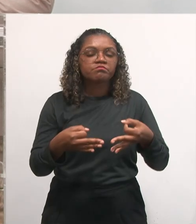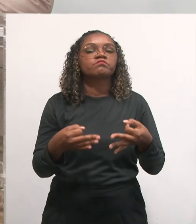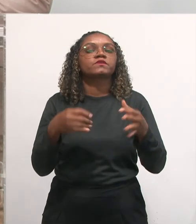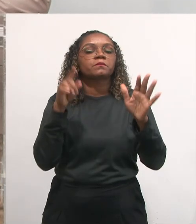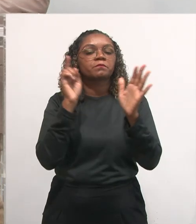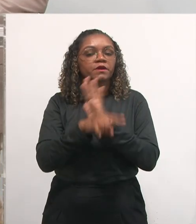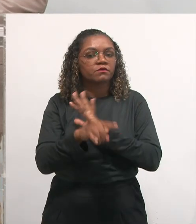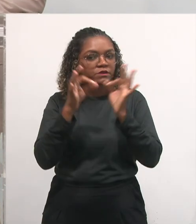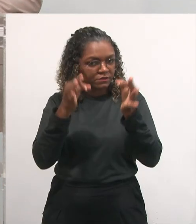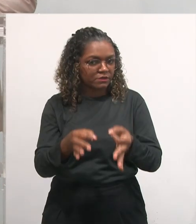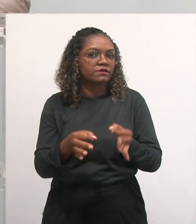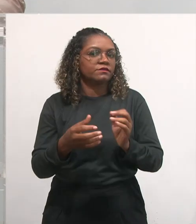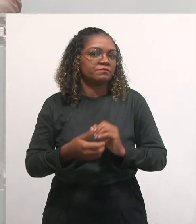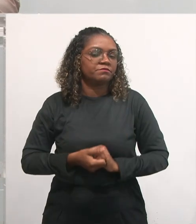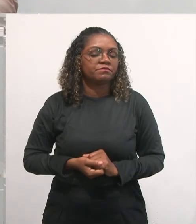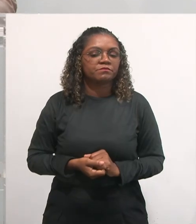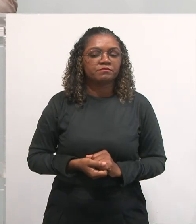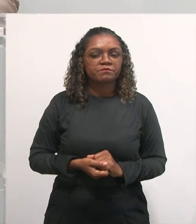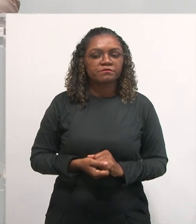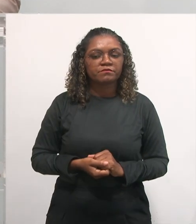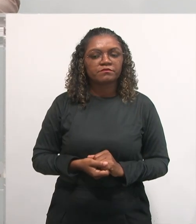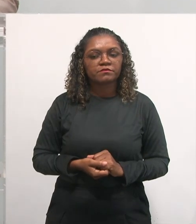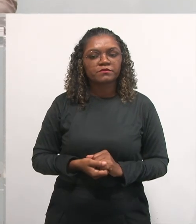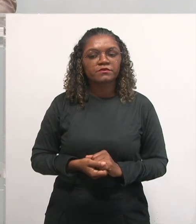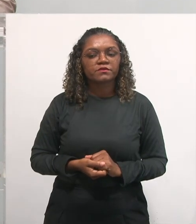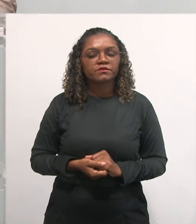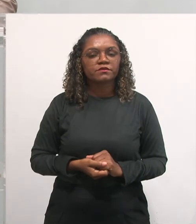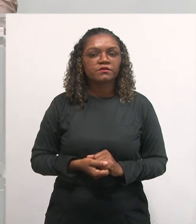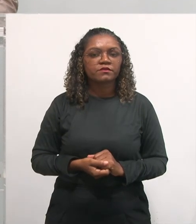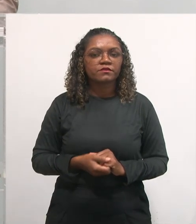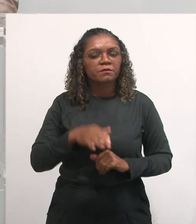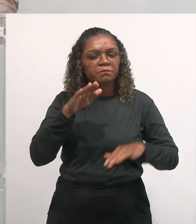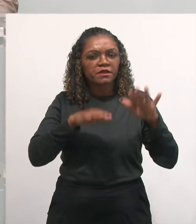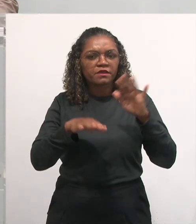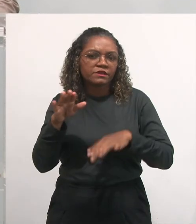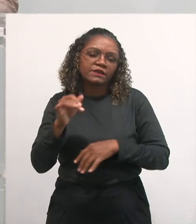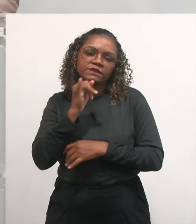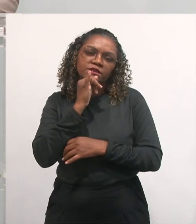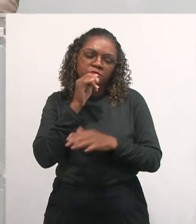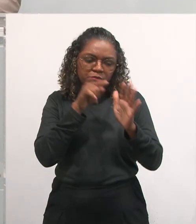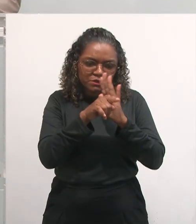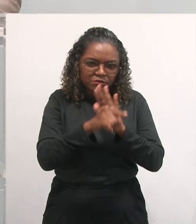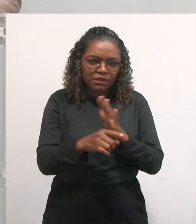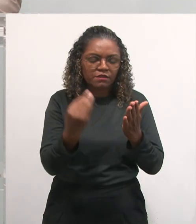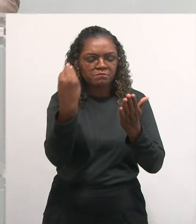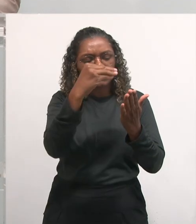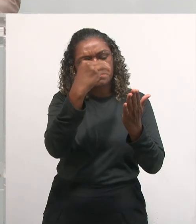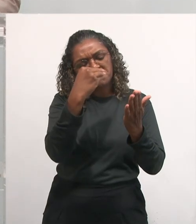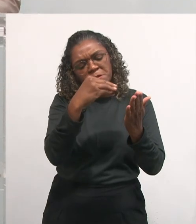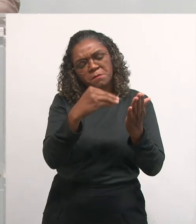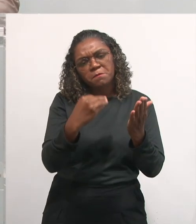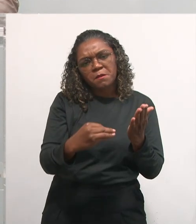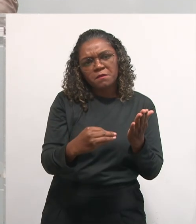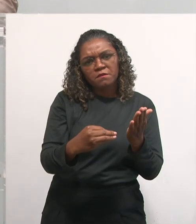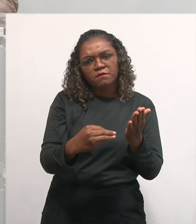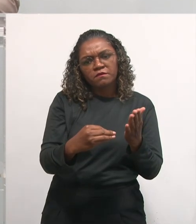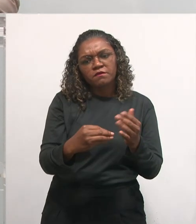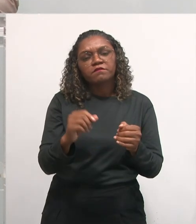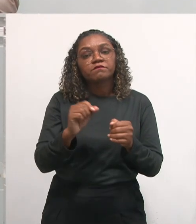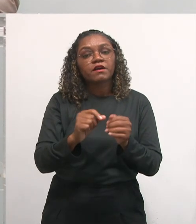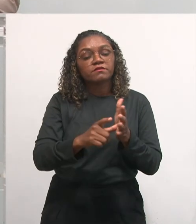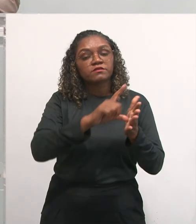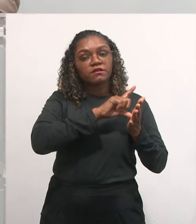a pergunta certa. Normalmente, quando a gente elabora um questionário e a gente, antes de aplicar ele, levantar ele, a gente faz